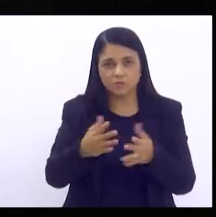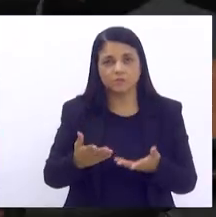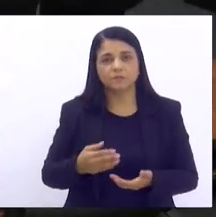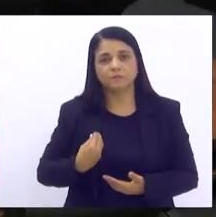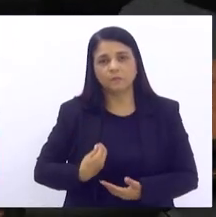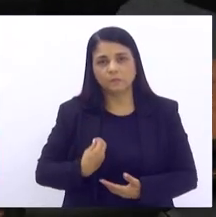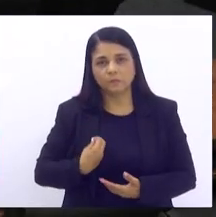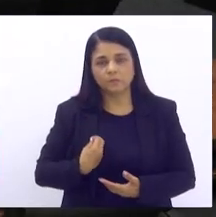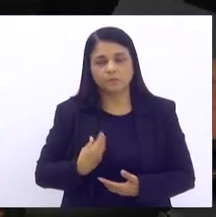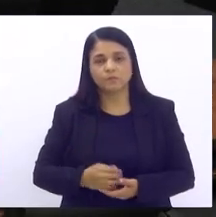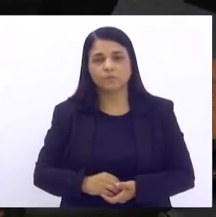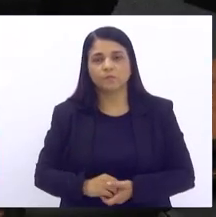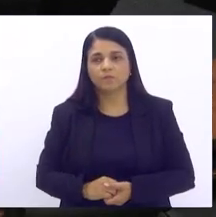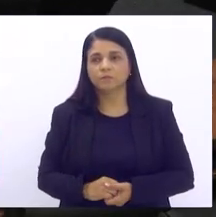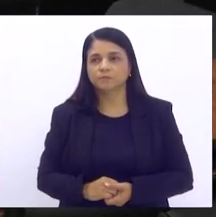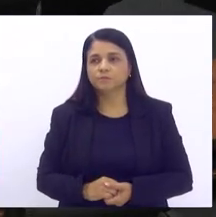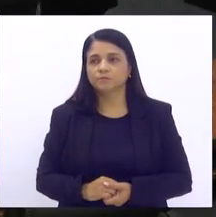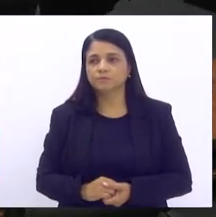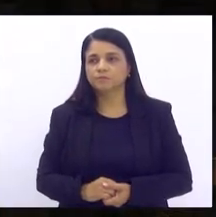nós.